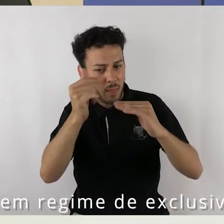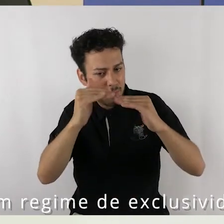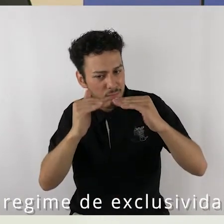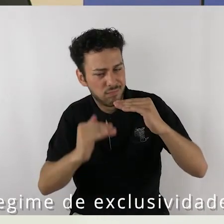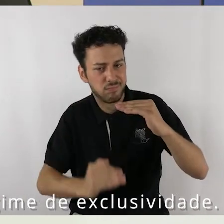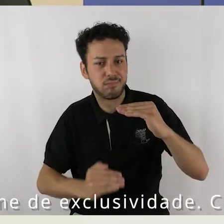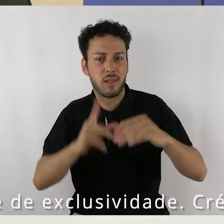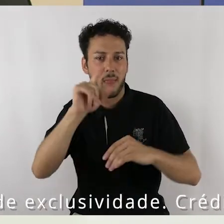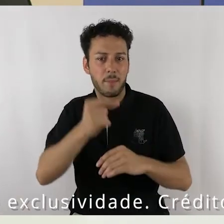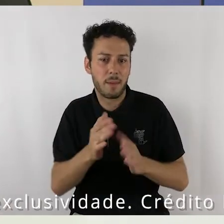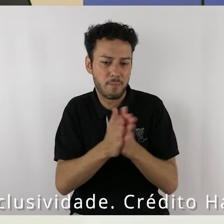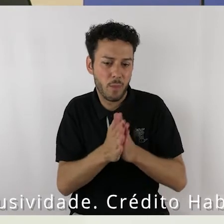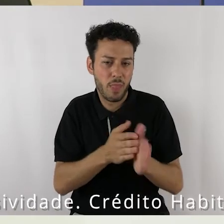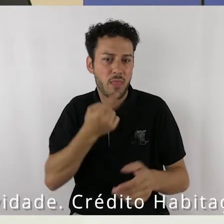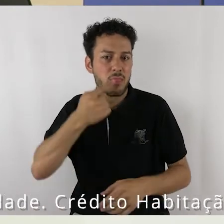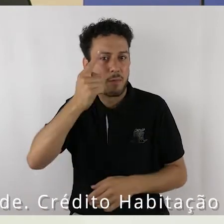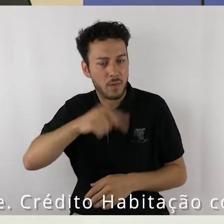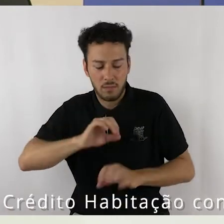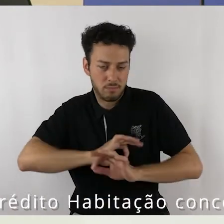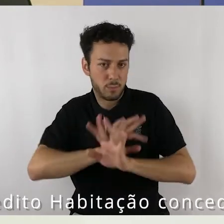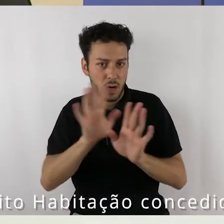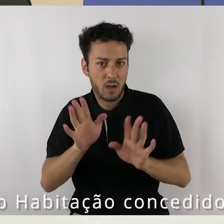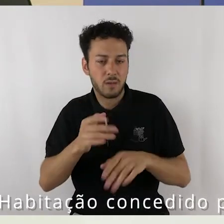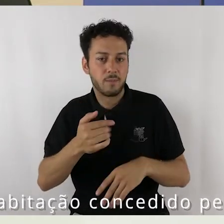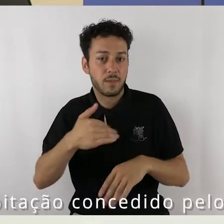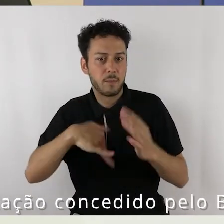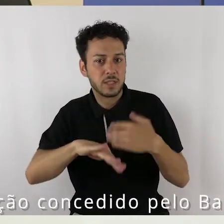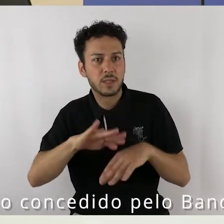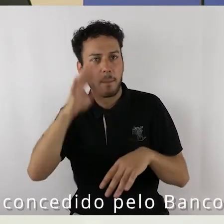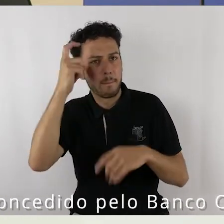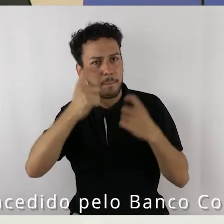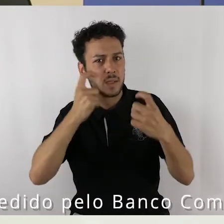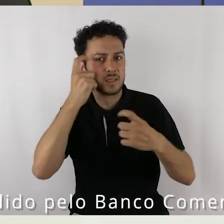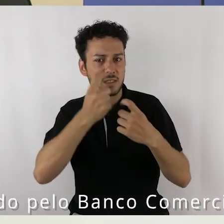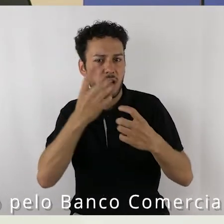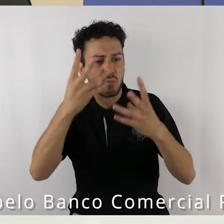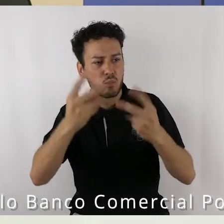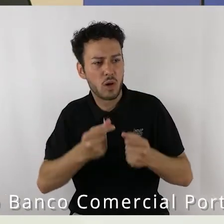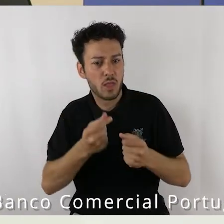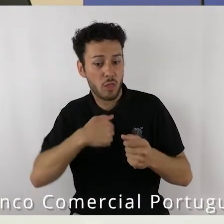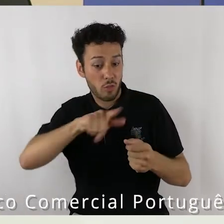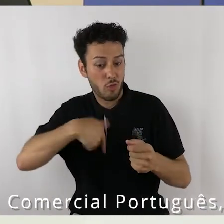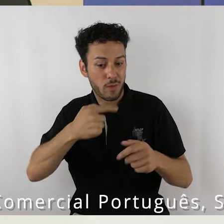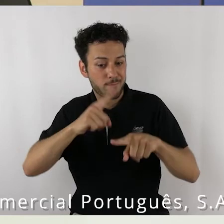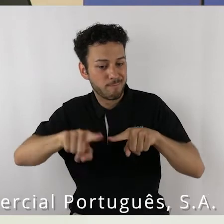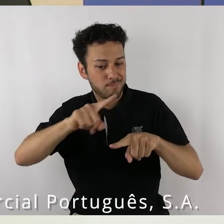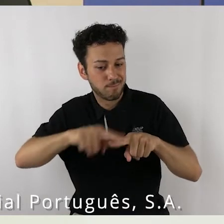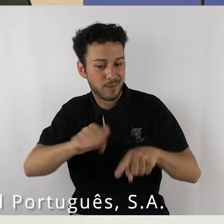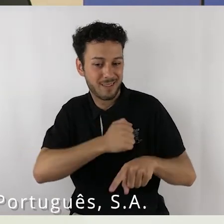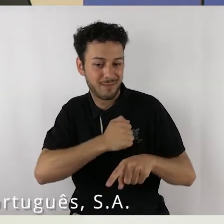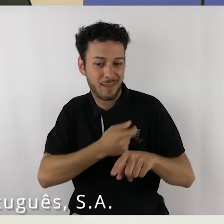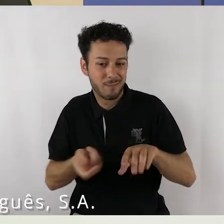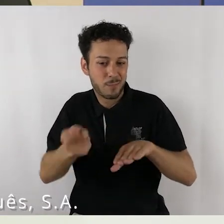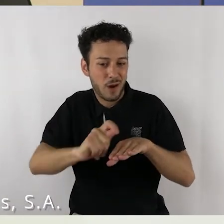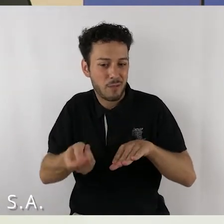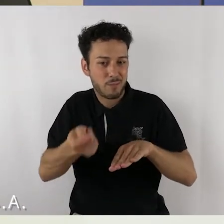reduzir o rio utilizar eventualmente e com a equacionar quanto o nosso empréstimo